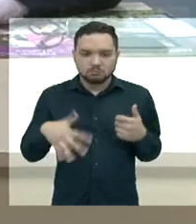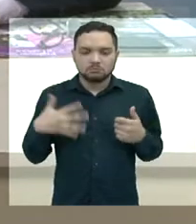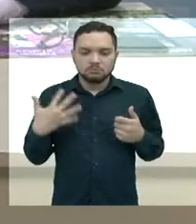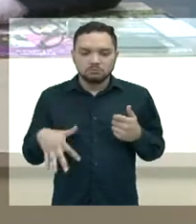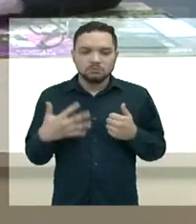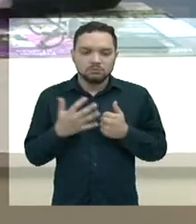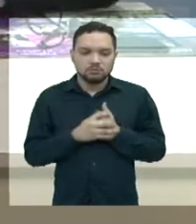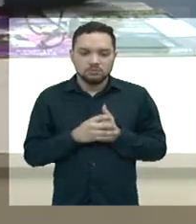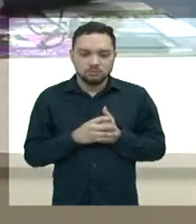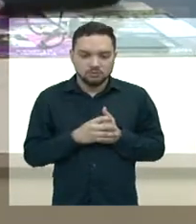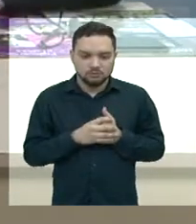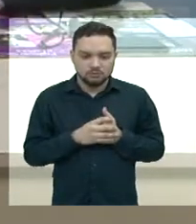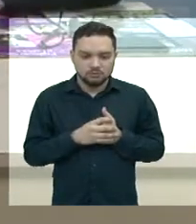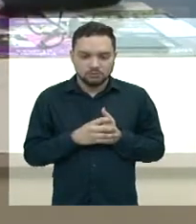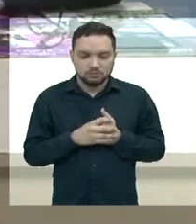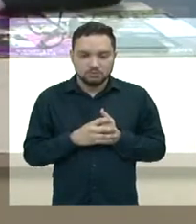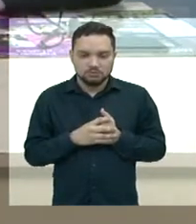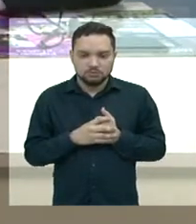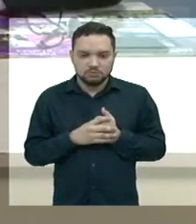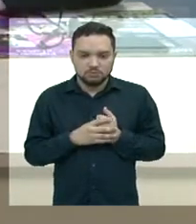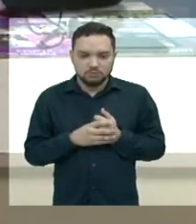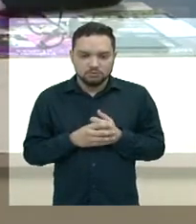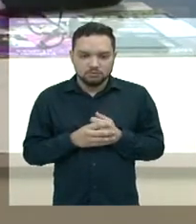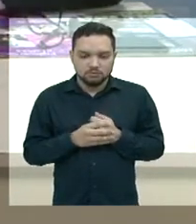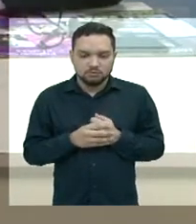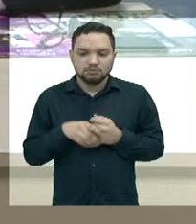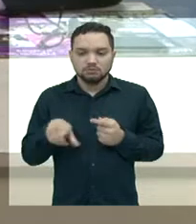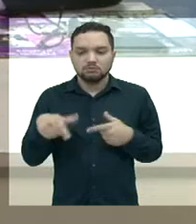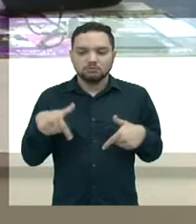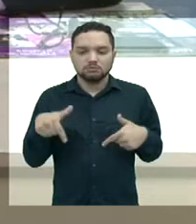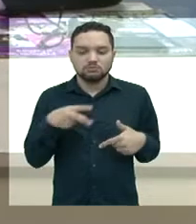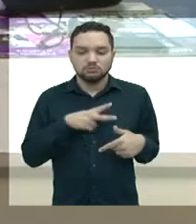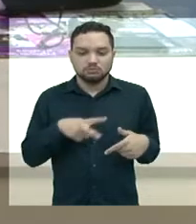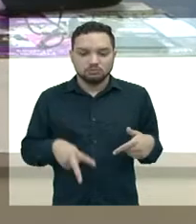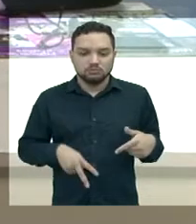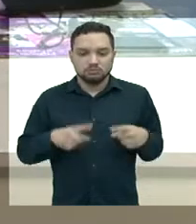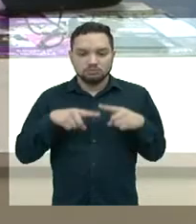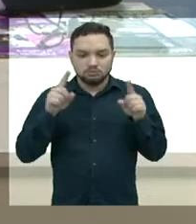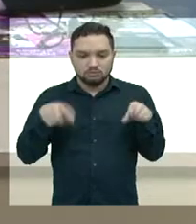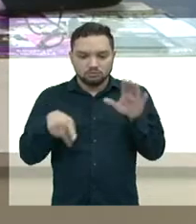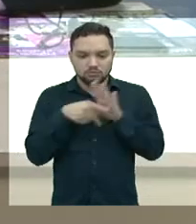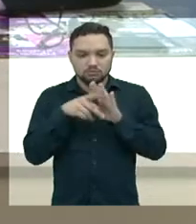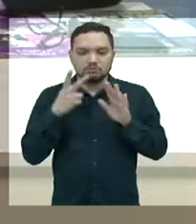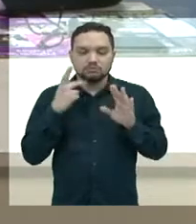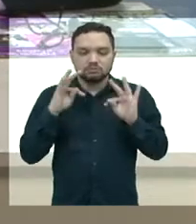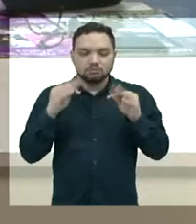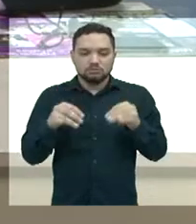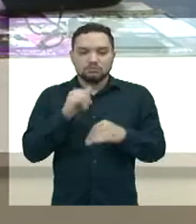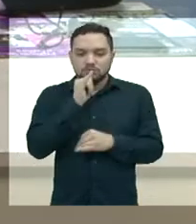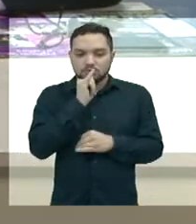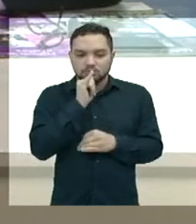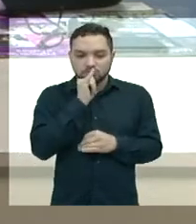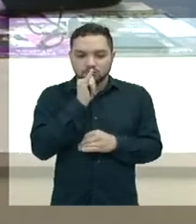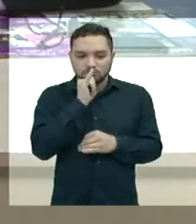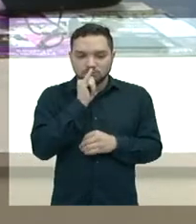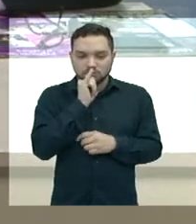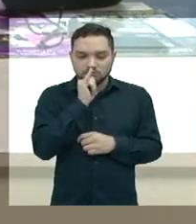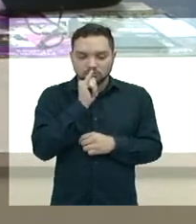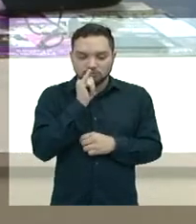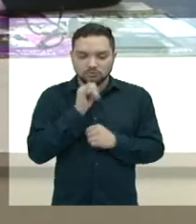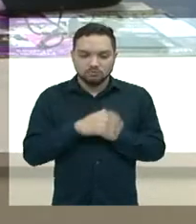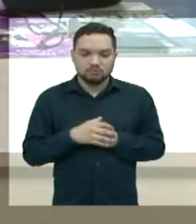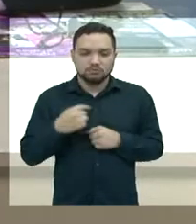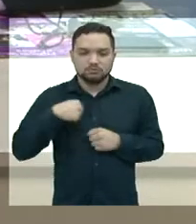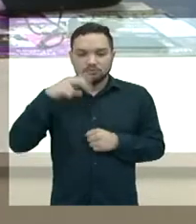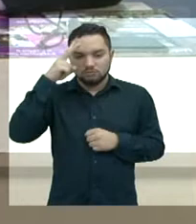senhor, nesta sua atuação de parlamentar, tem projetos para a cidade inteira, como, por exemplo, eu